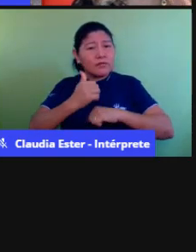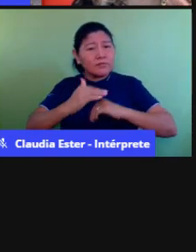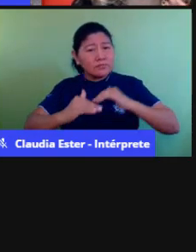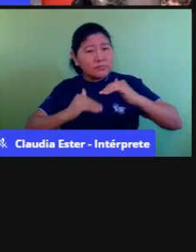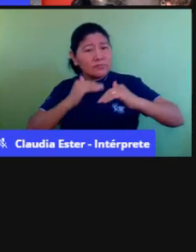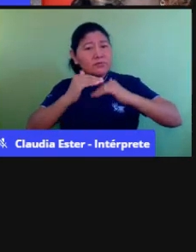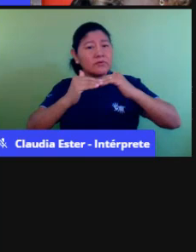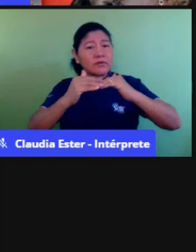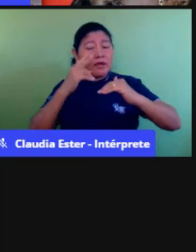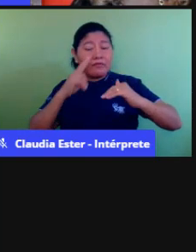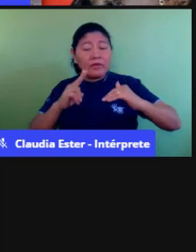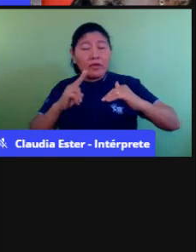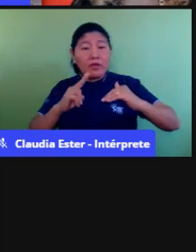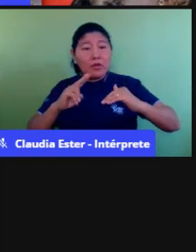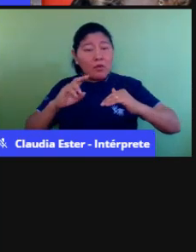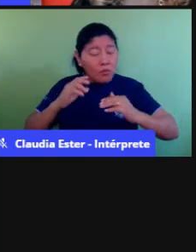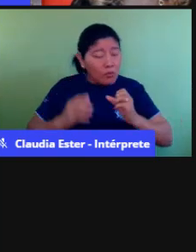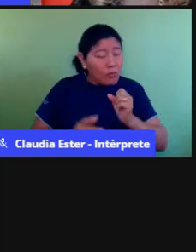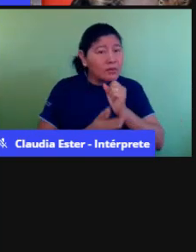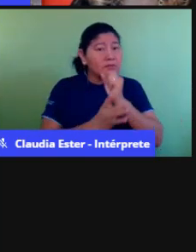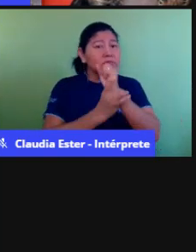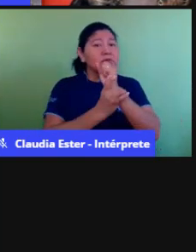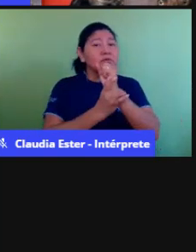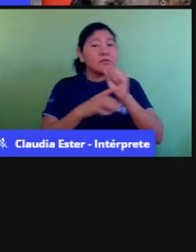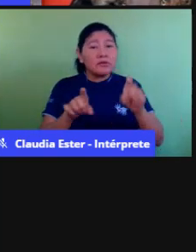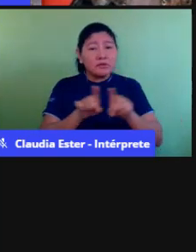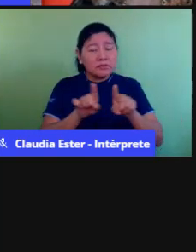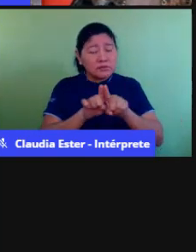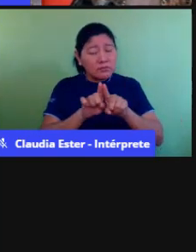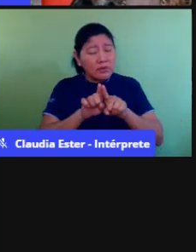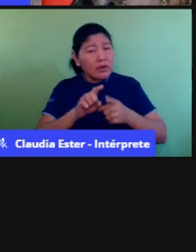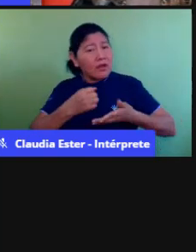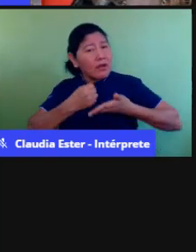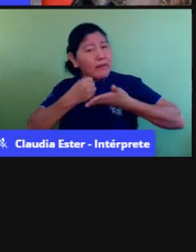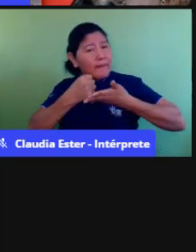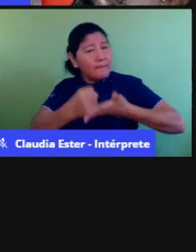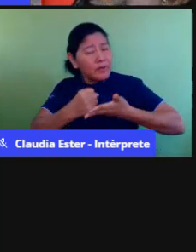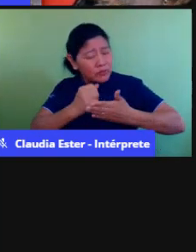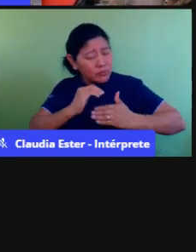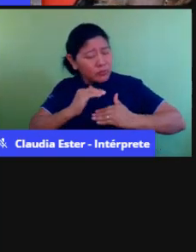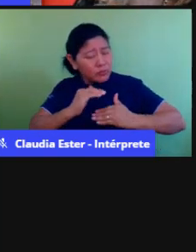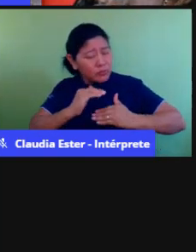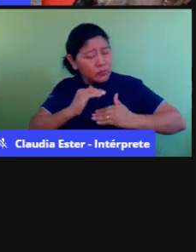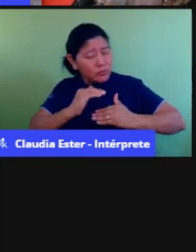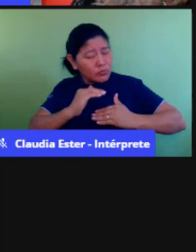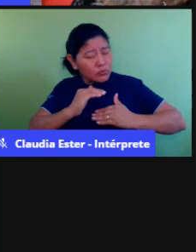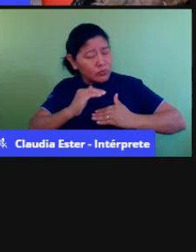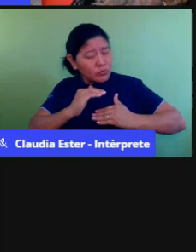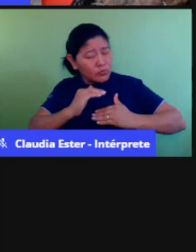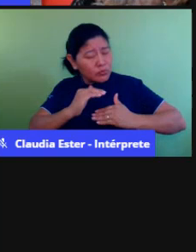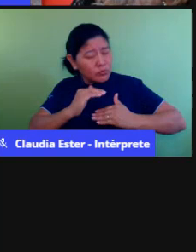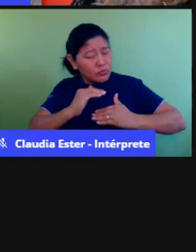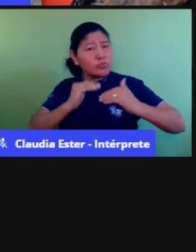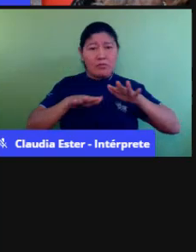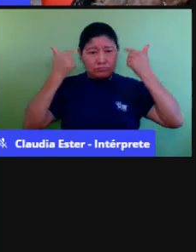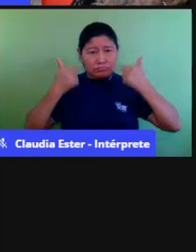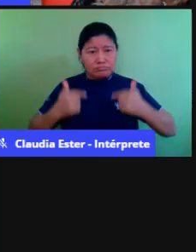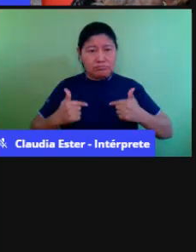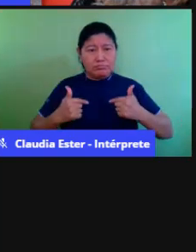encontrar apoios, entender os mecanismos corporais de equilíbrio e desequilíbrio.